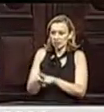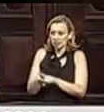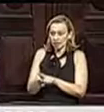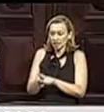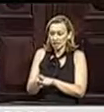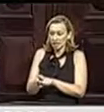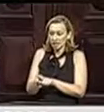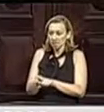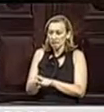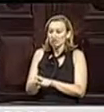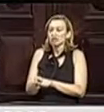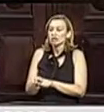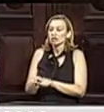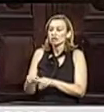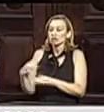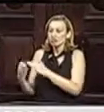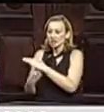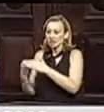de Petróleo.